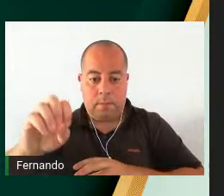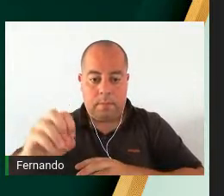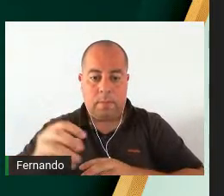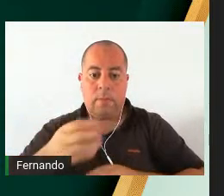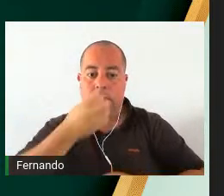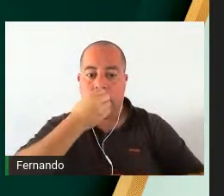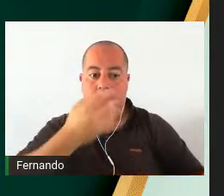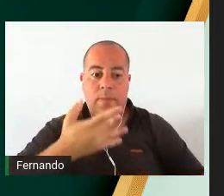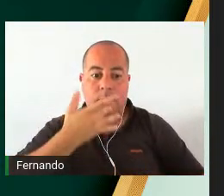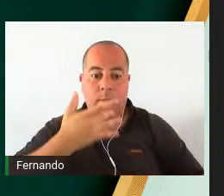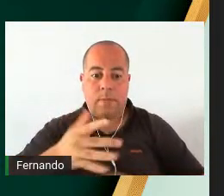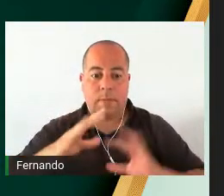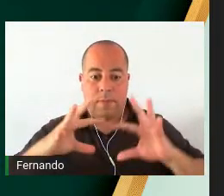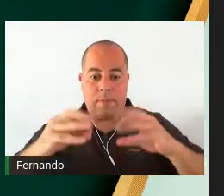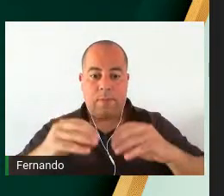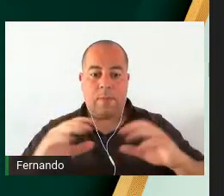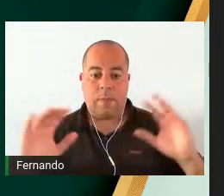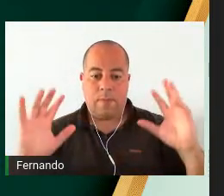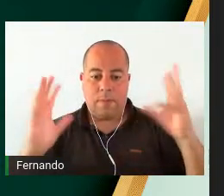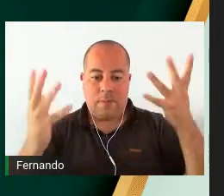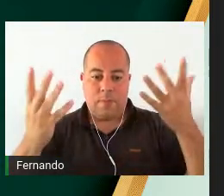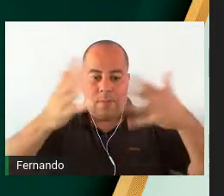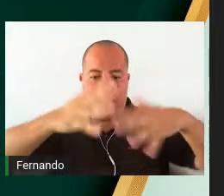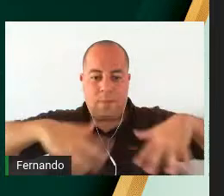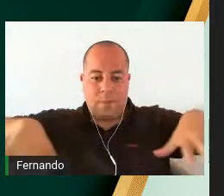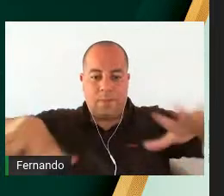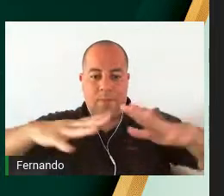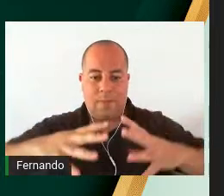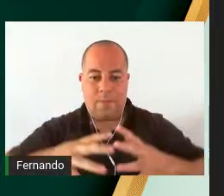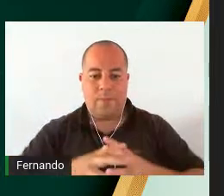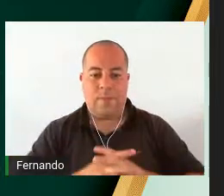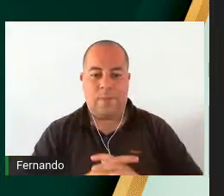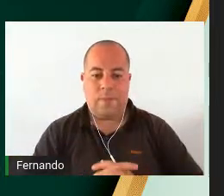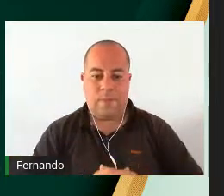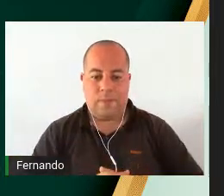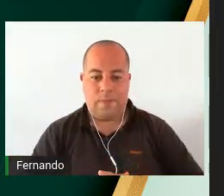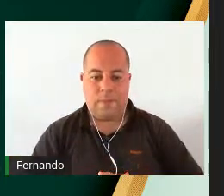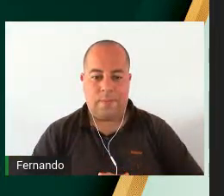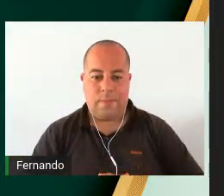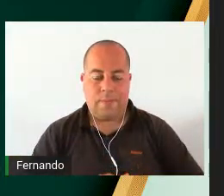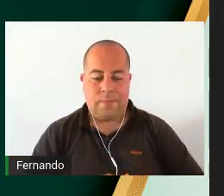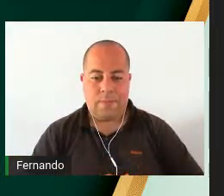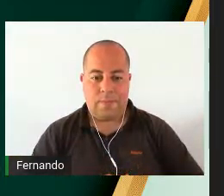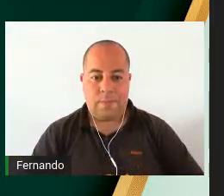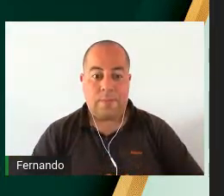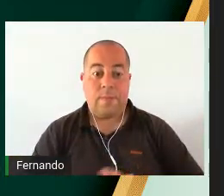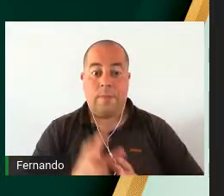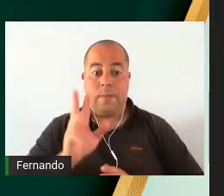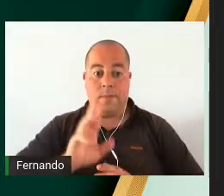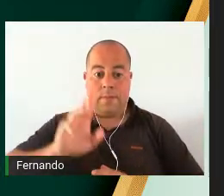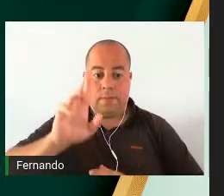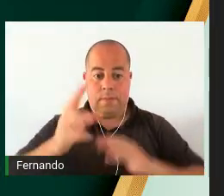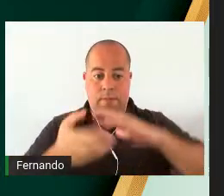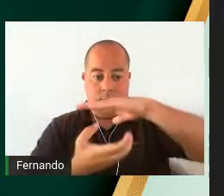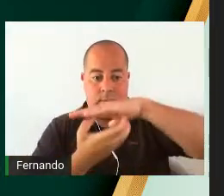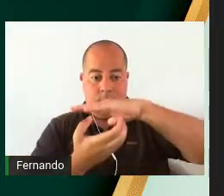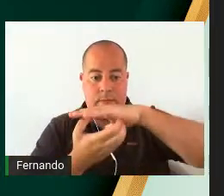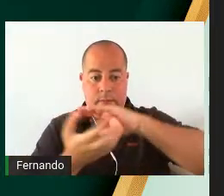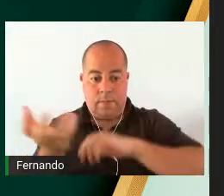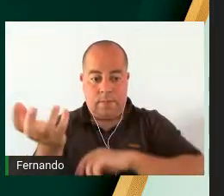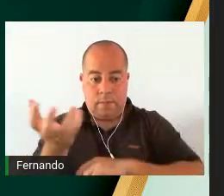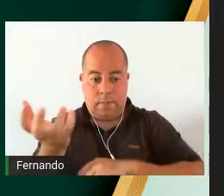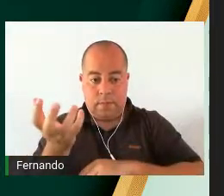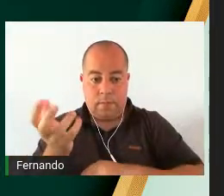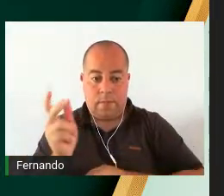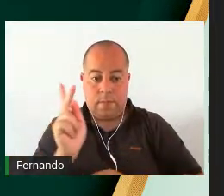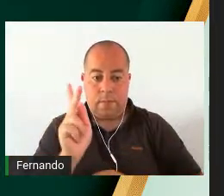todos, desejo uma excelente solenidade a todos nós. O senhor diretor do campus Caçapava do Sul,